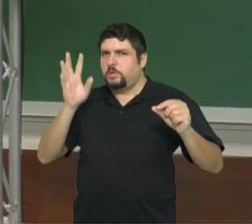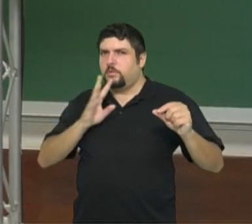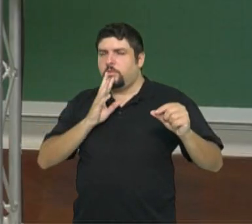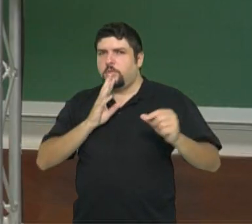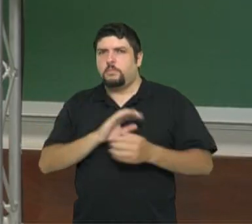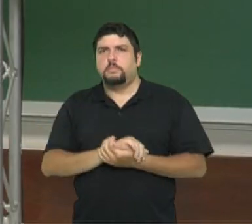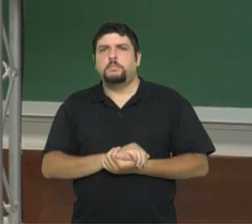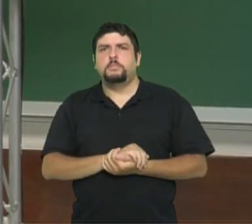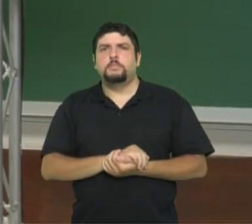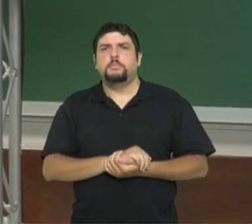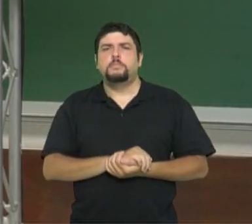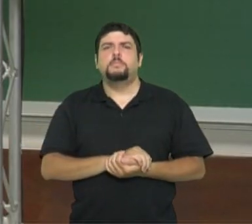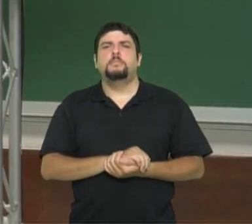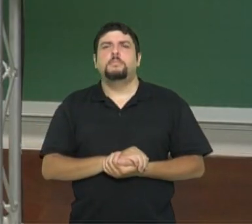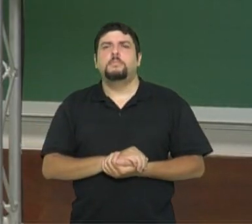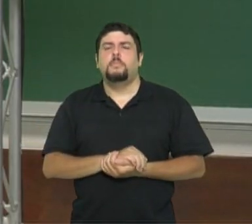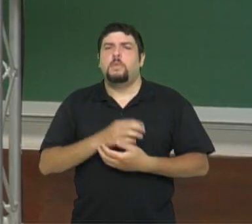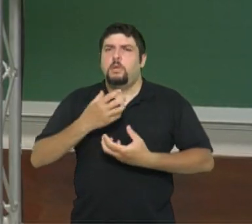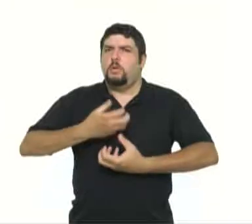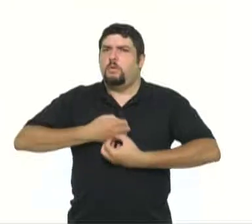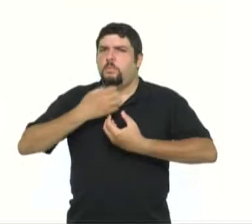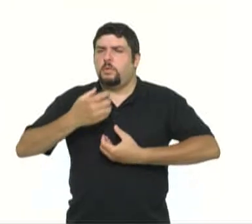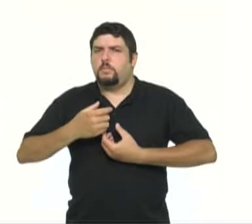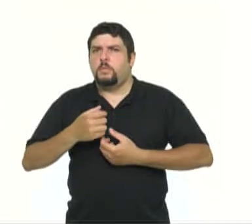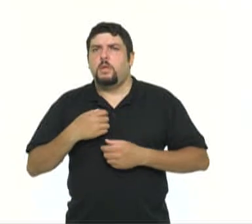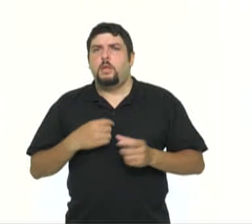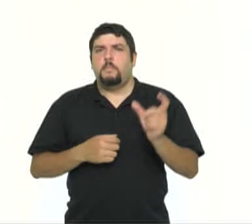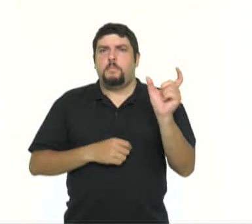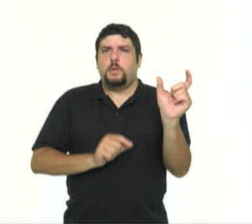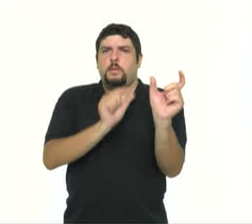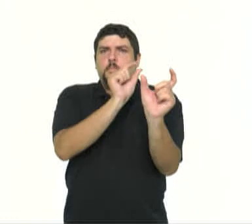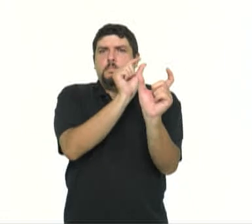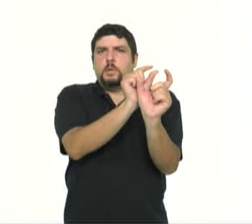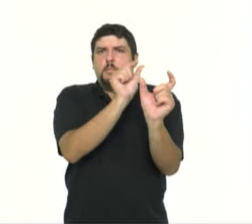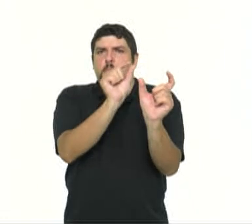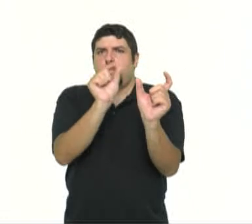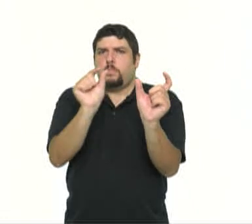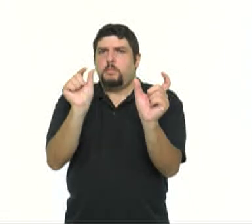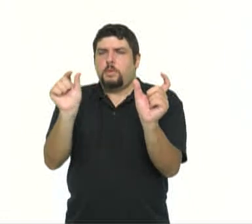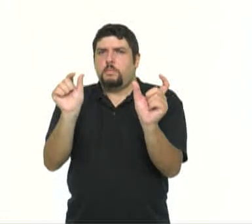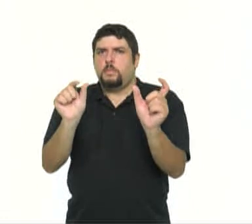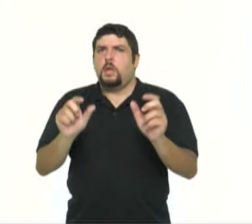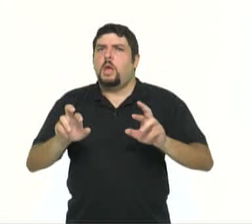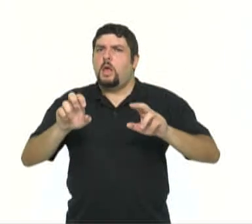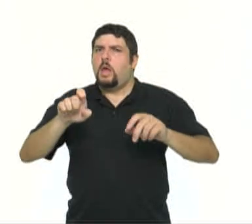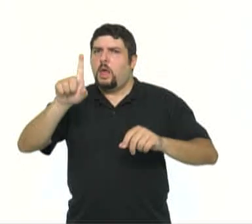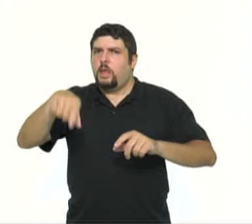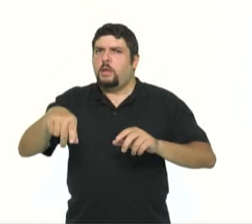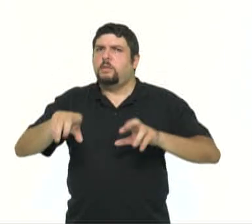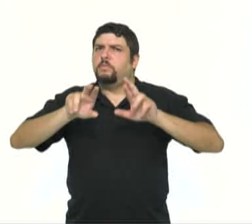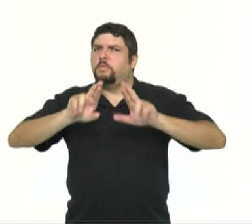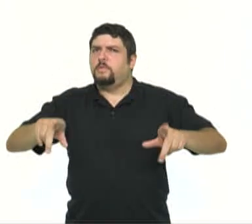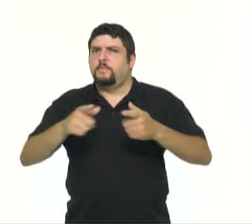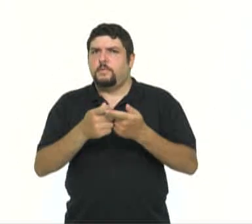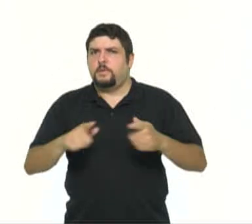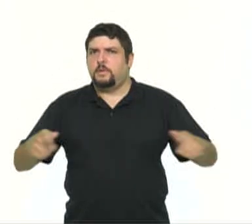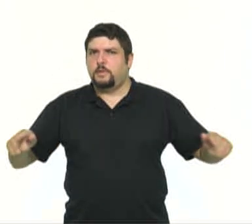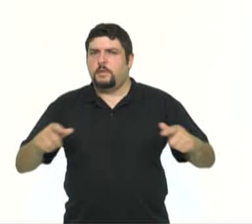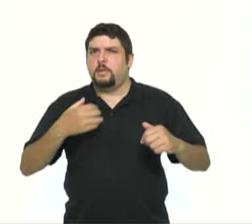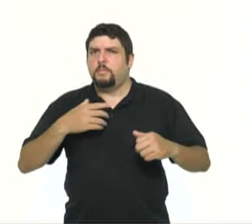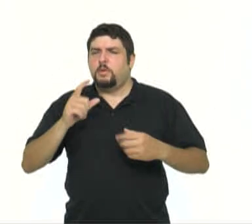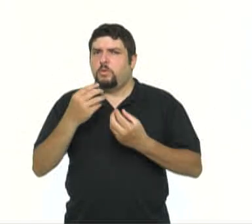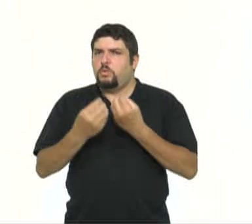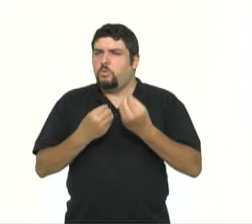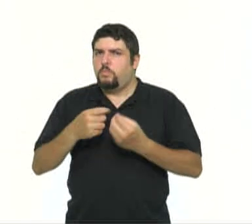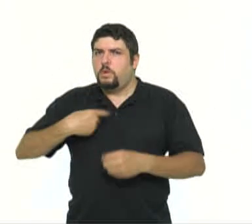Então, o poema, ele tem sílabas literárias, que elas são diferentes das sílabas gramaticais, aquelas que nós